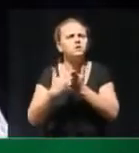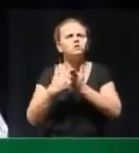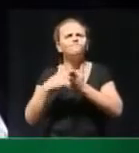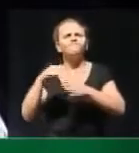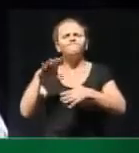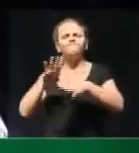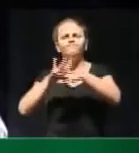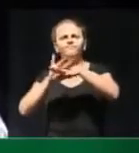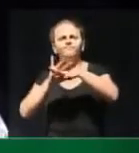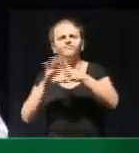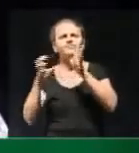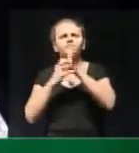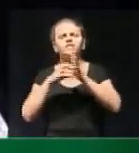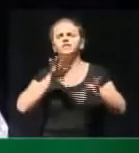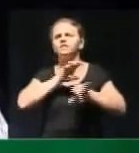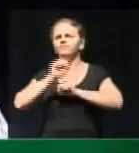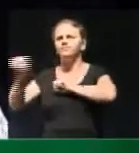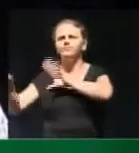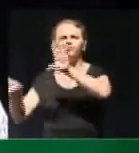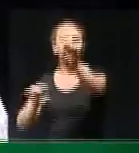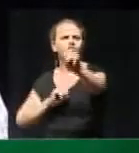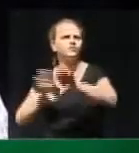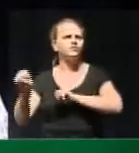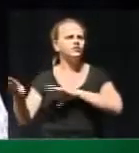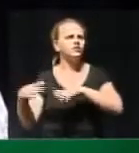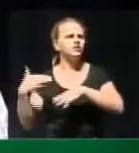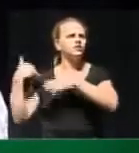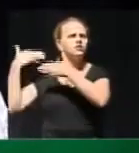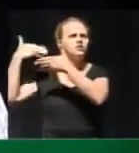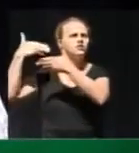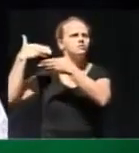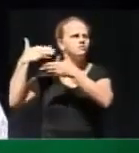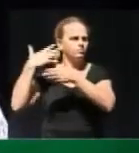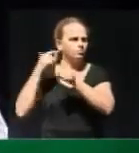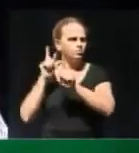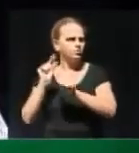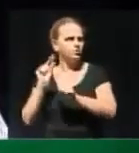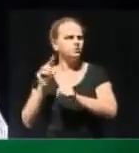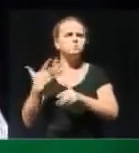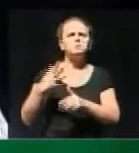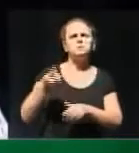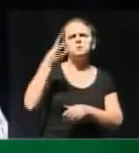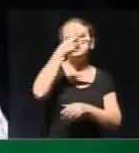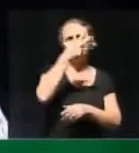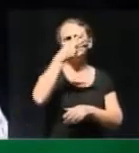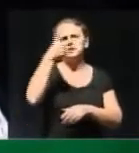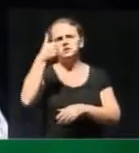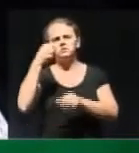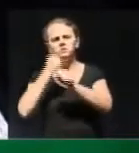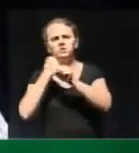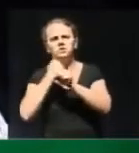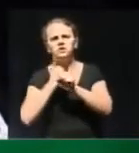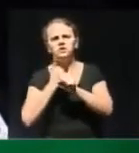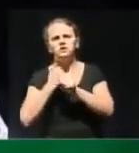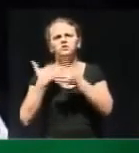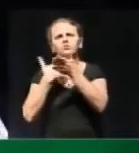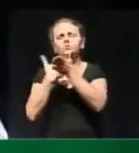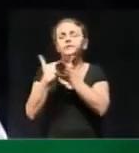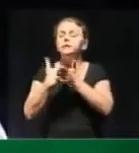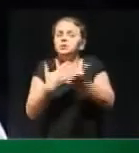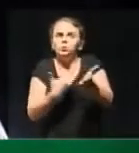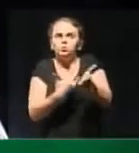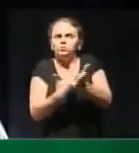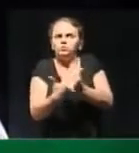assim que tudo começou, que nós estamos com 31 anos dessa epidemia, que no início era muito misteriosa